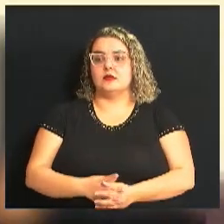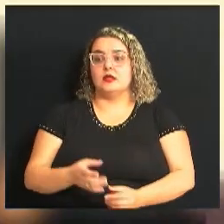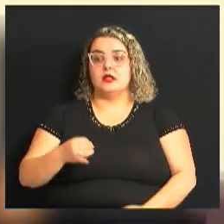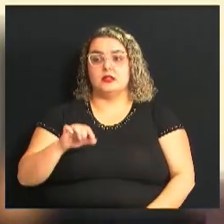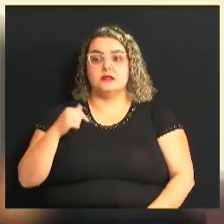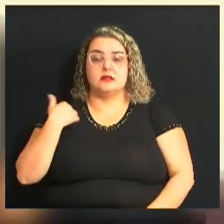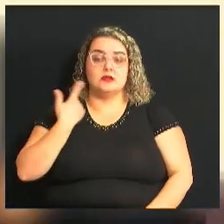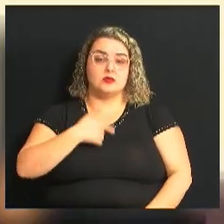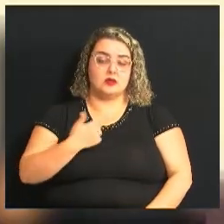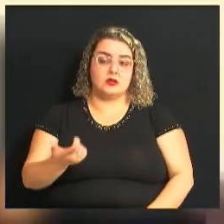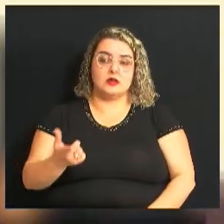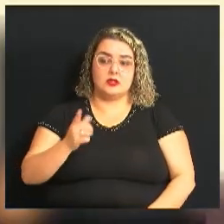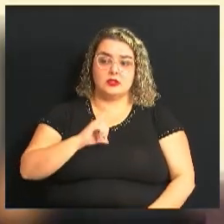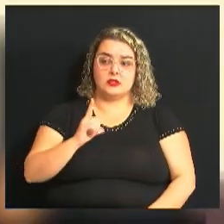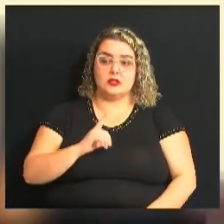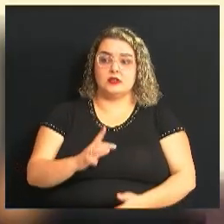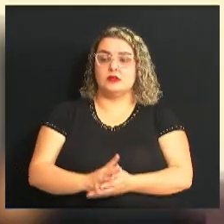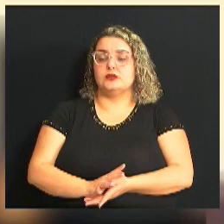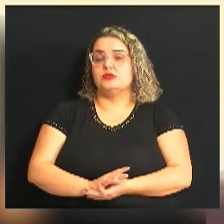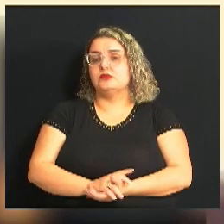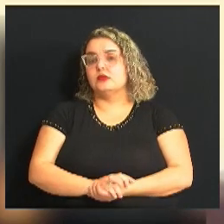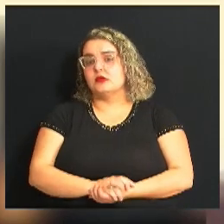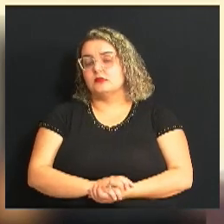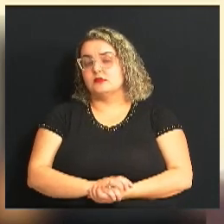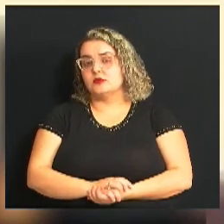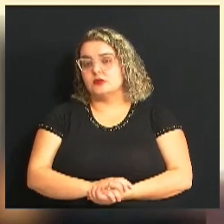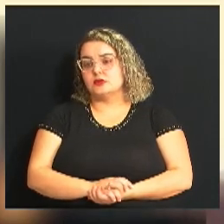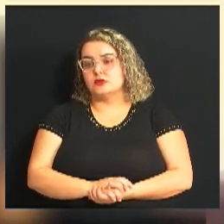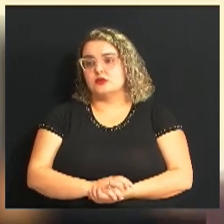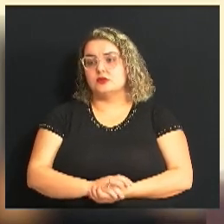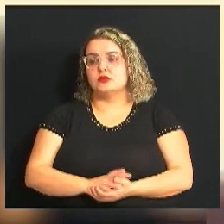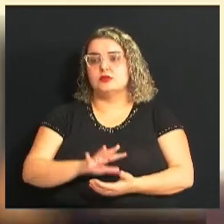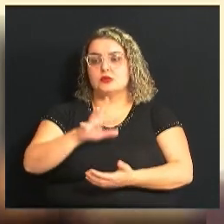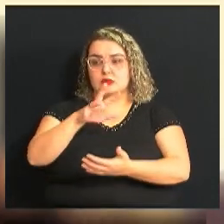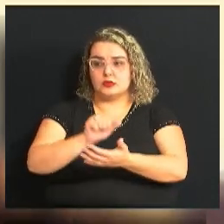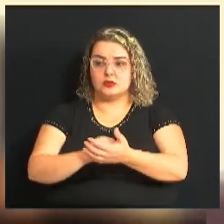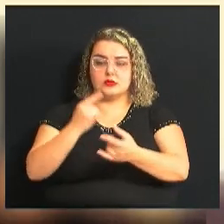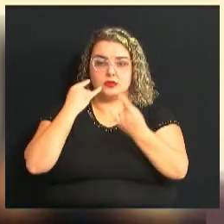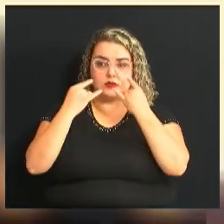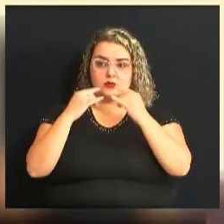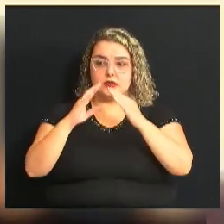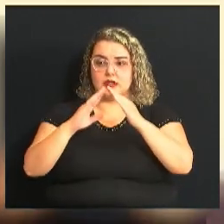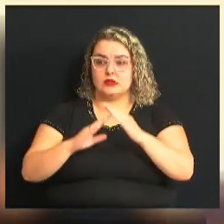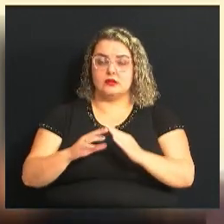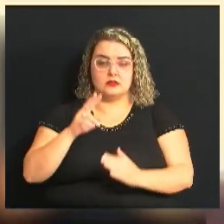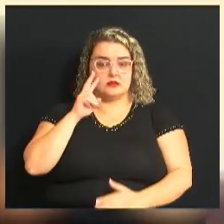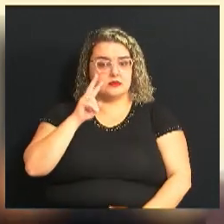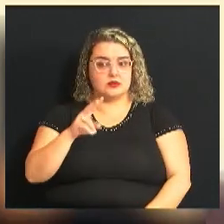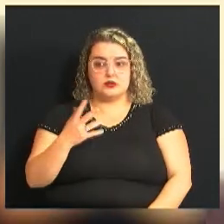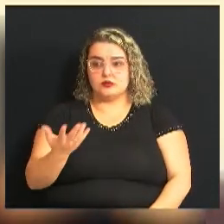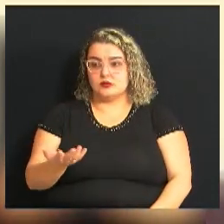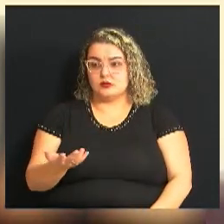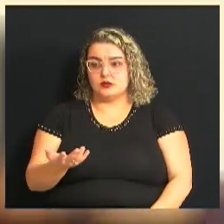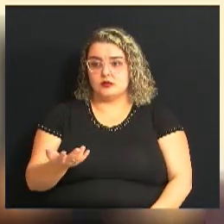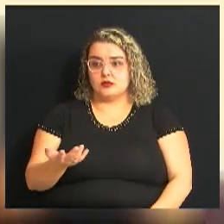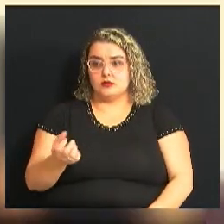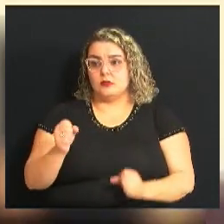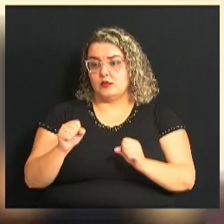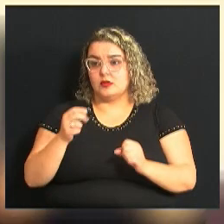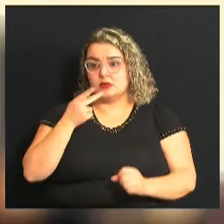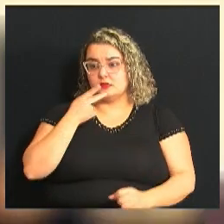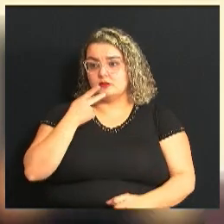pegarmos aqui o cadastro de interessados em moradia, nós vamos ver que, podemos dizer